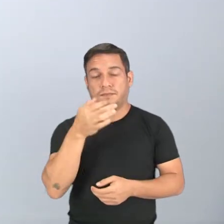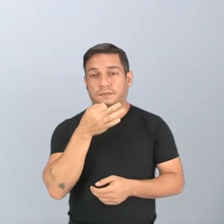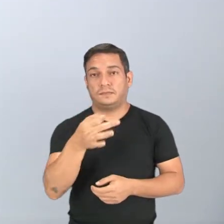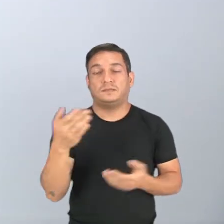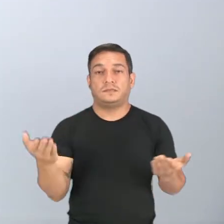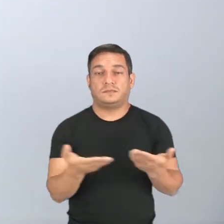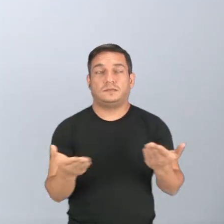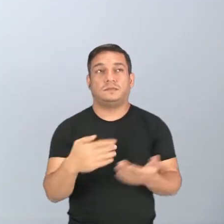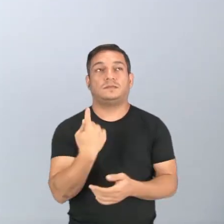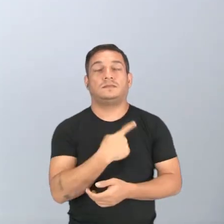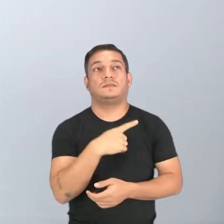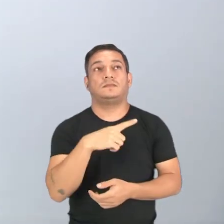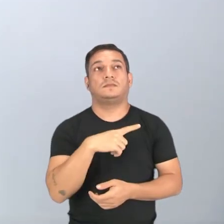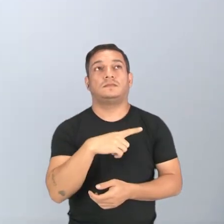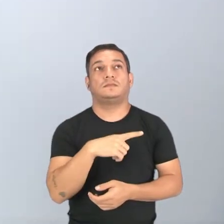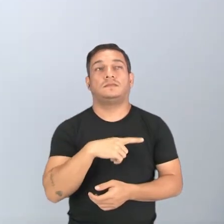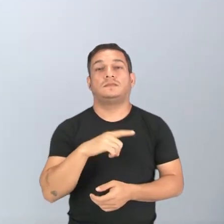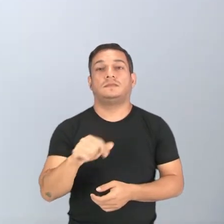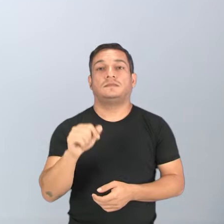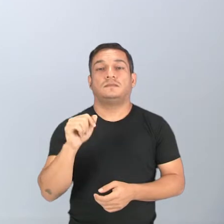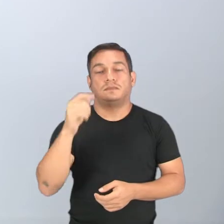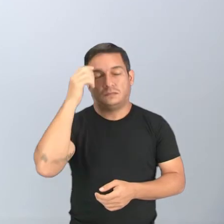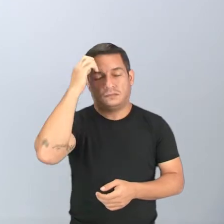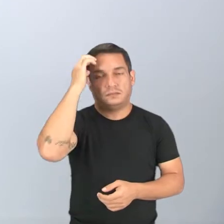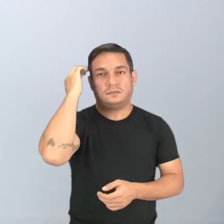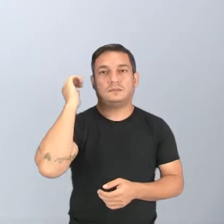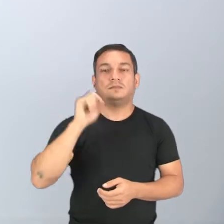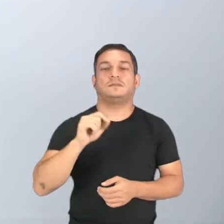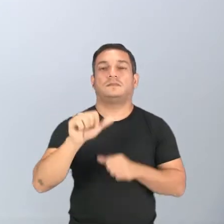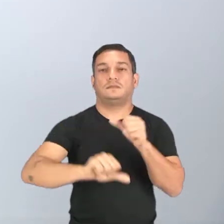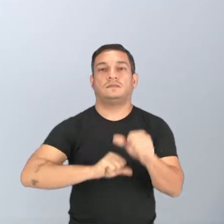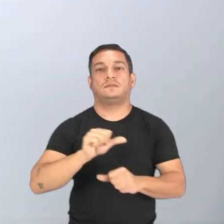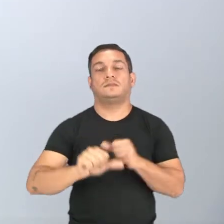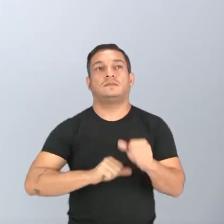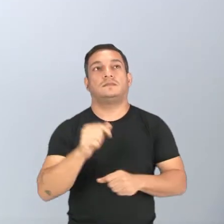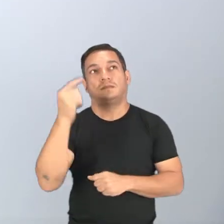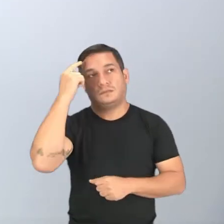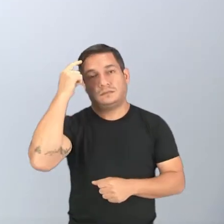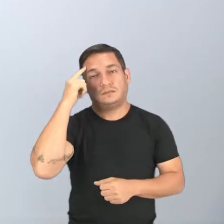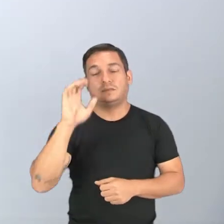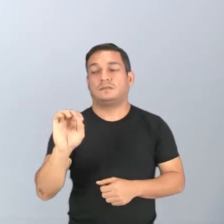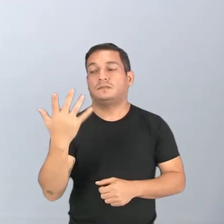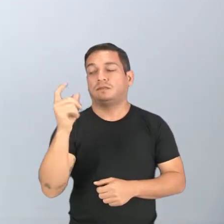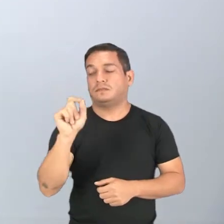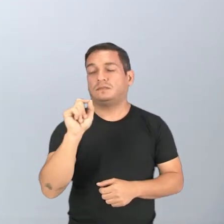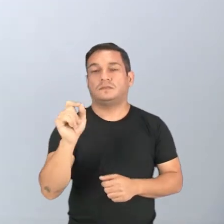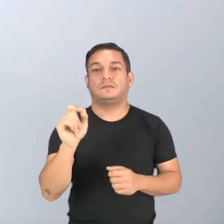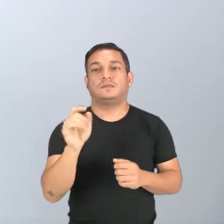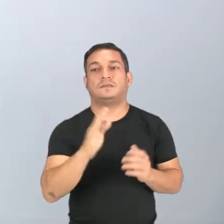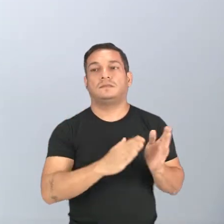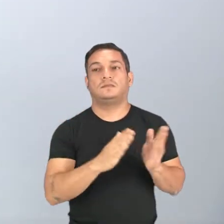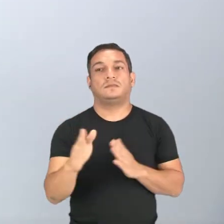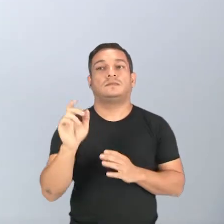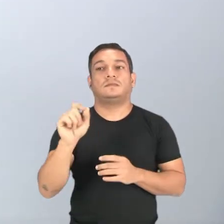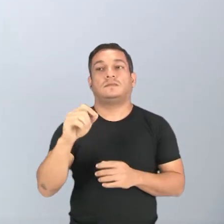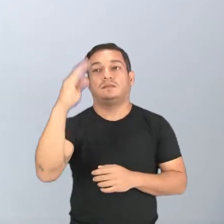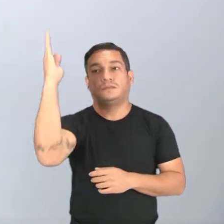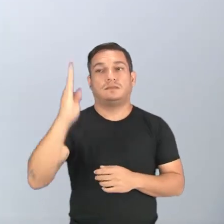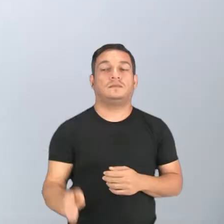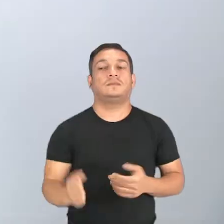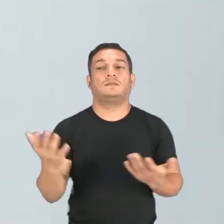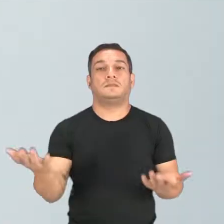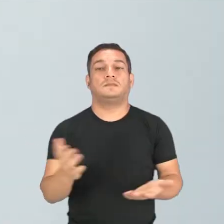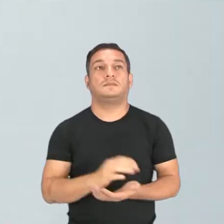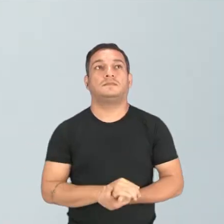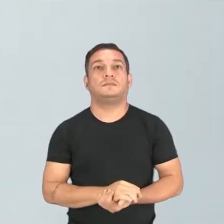de hoje que nós temos, né, essa mudança de pensamento ela aconteceu desde a emancipação do Brasil,